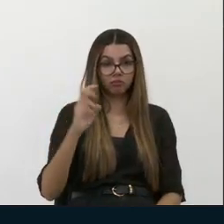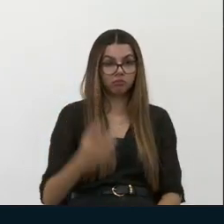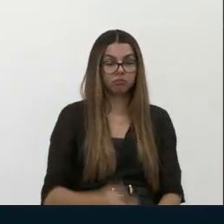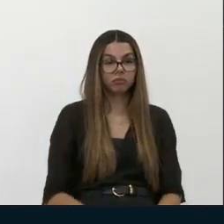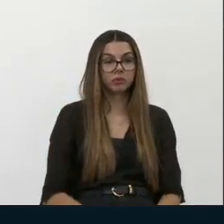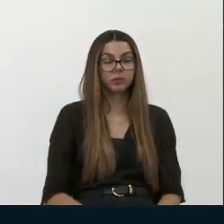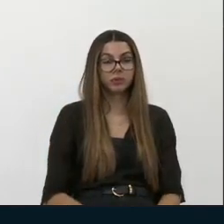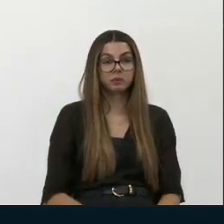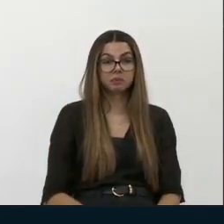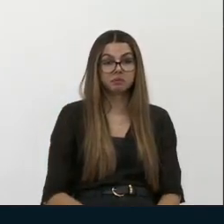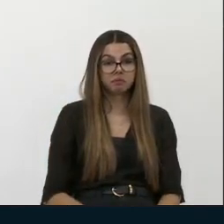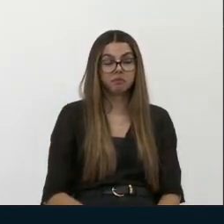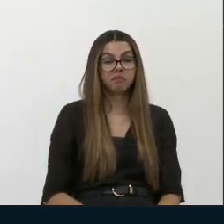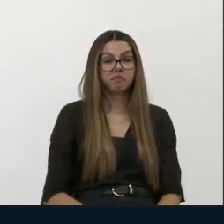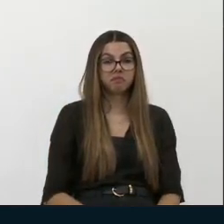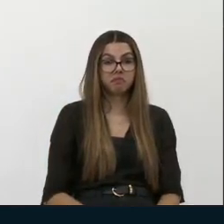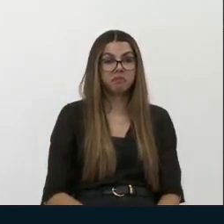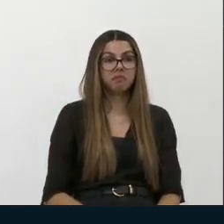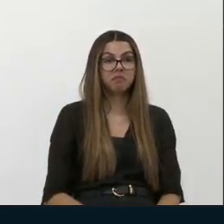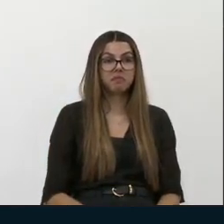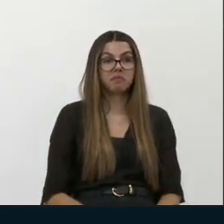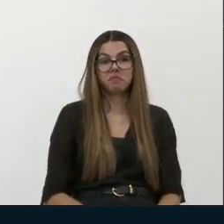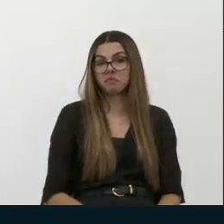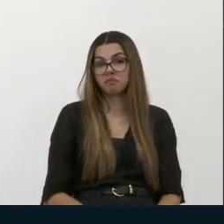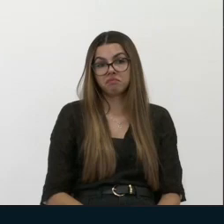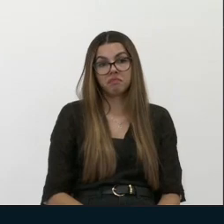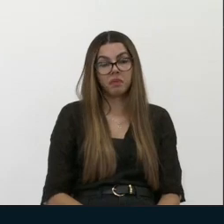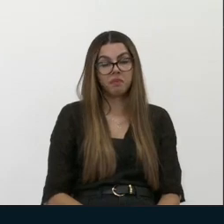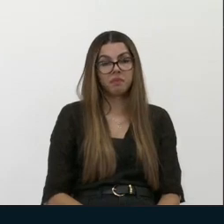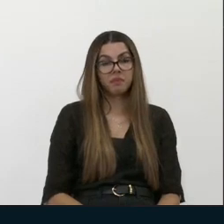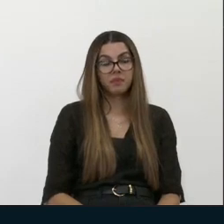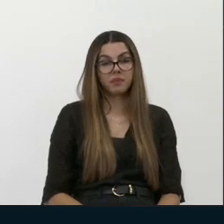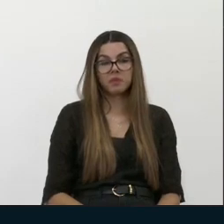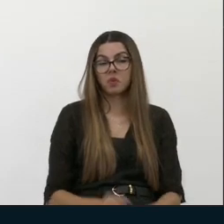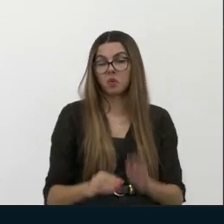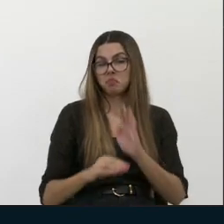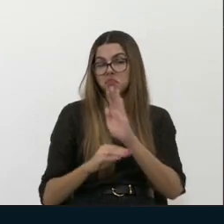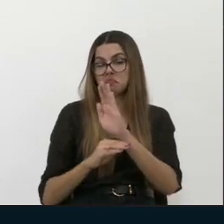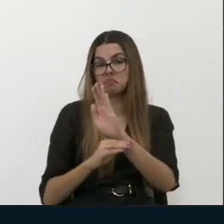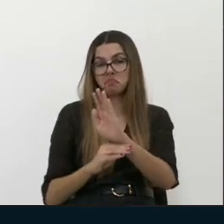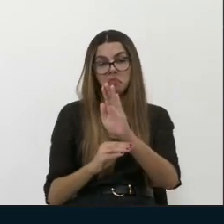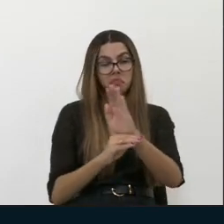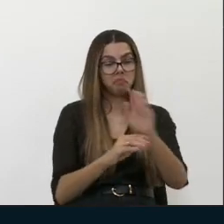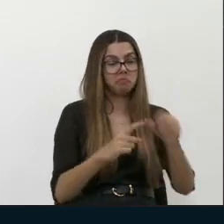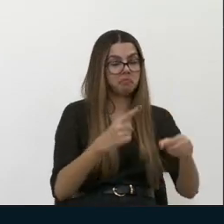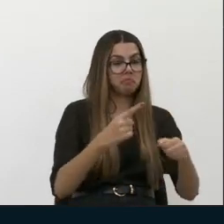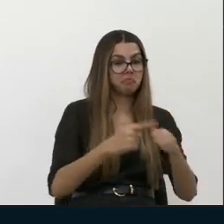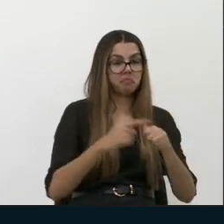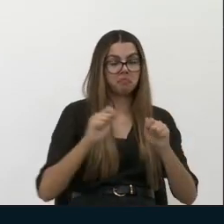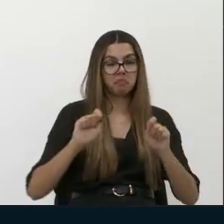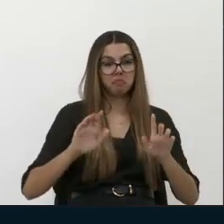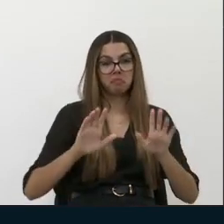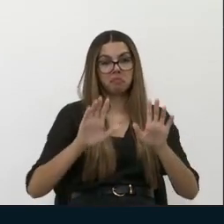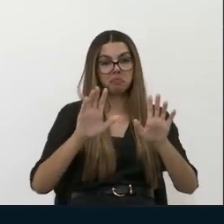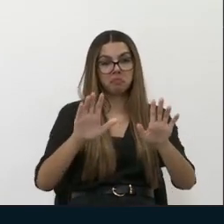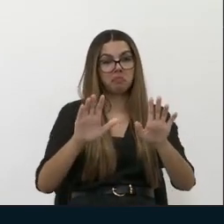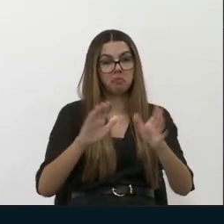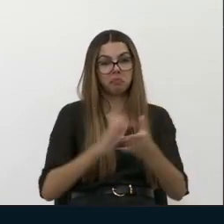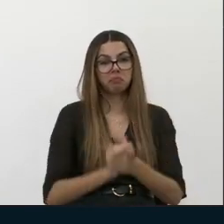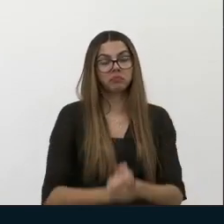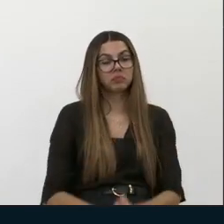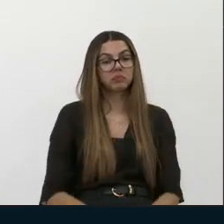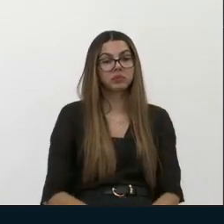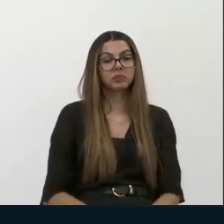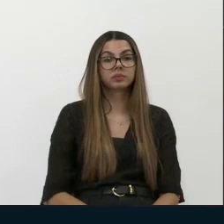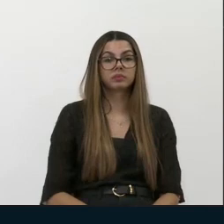está-se aí querendo fazer um ato político, mas que não vai acrescentar nada para a cidade, vai prejudicar a população,